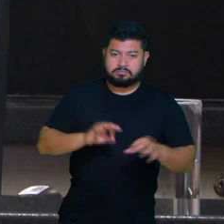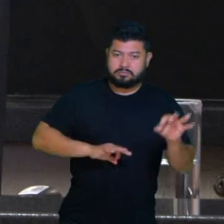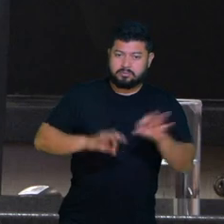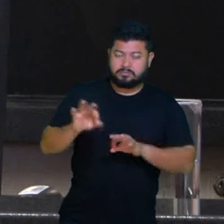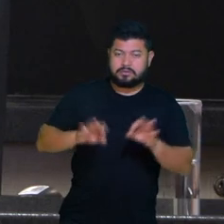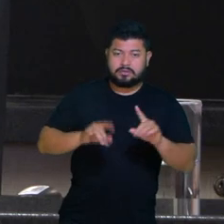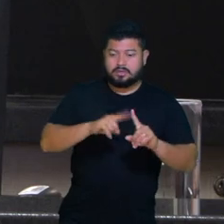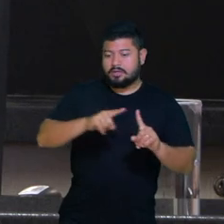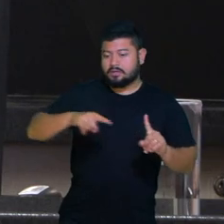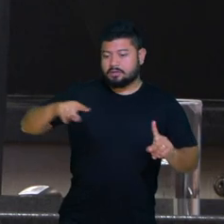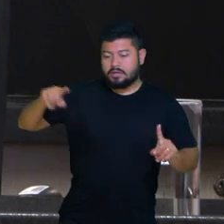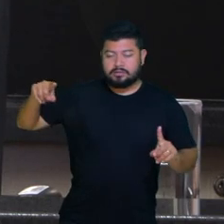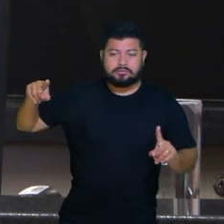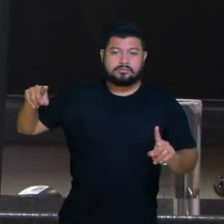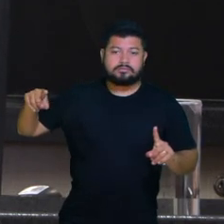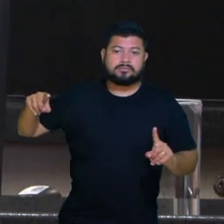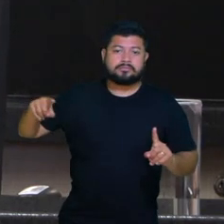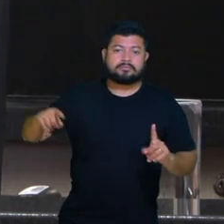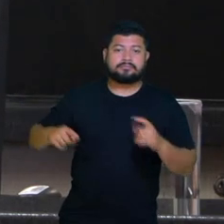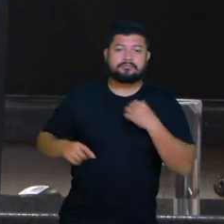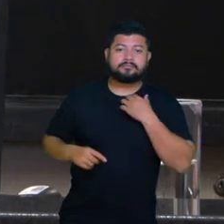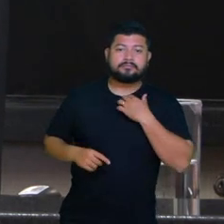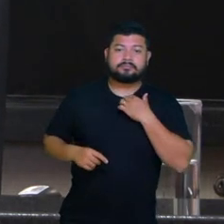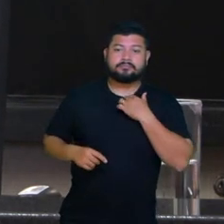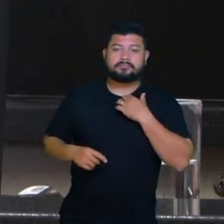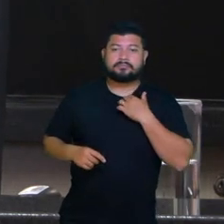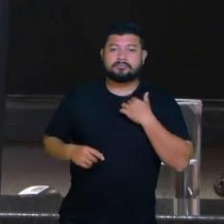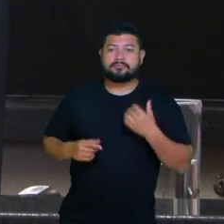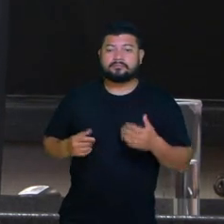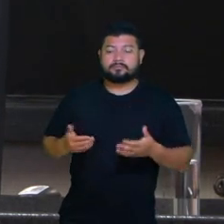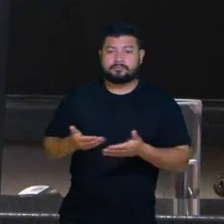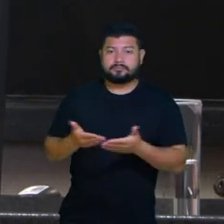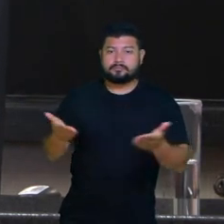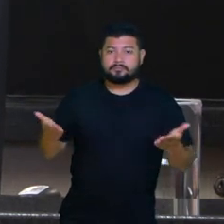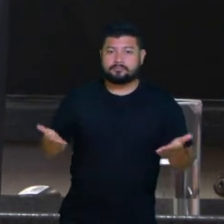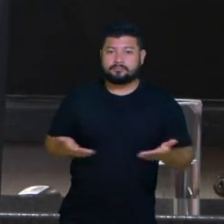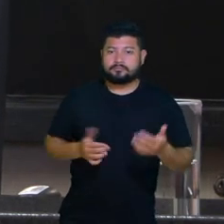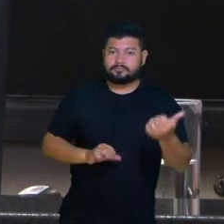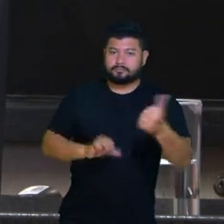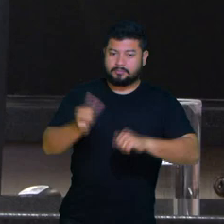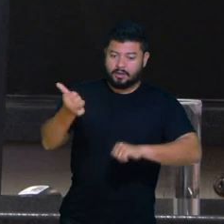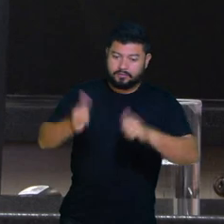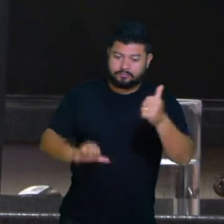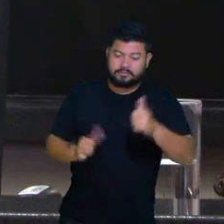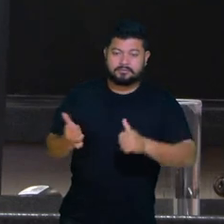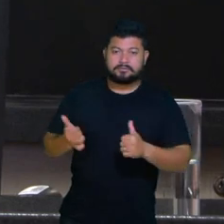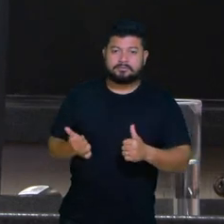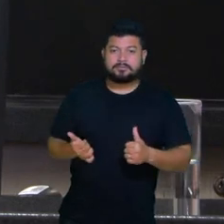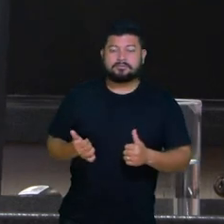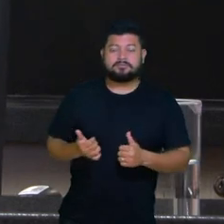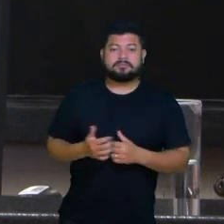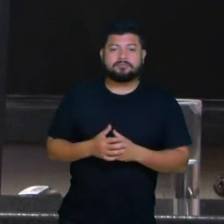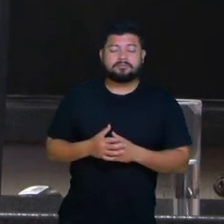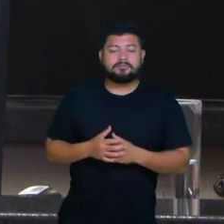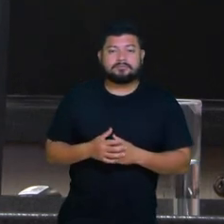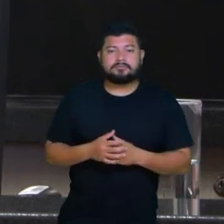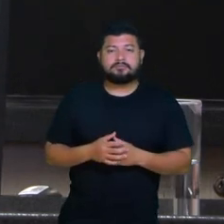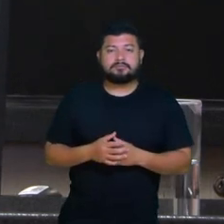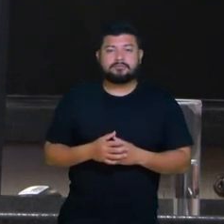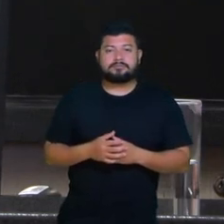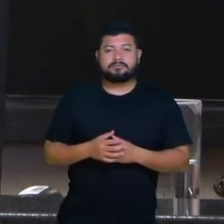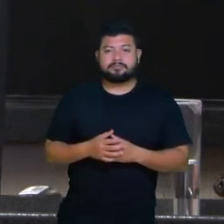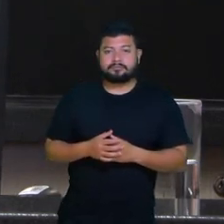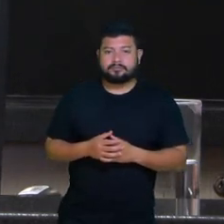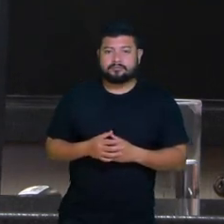estatísticos né aí as o a avaliação em larga escala não né que elas são